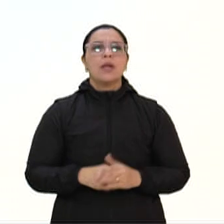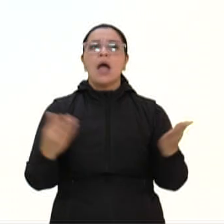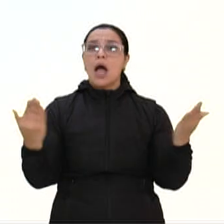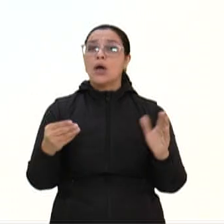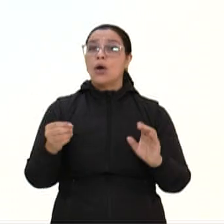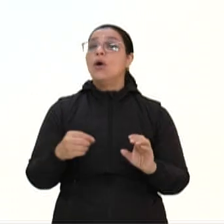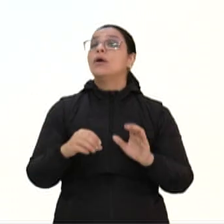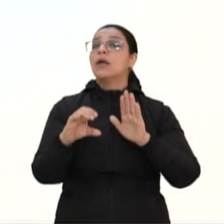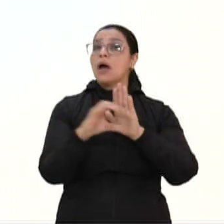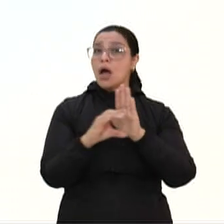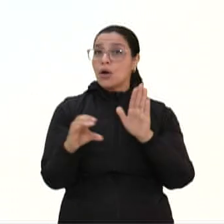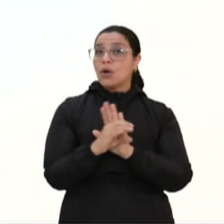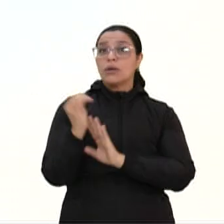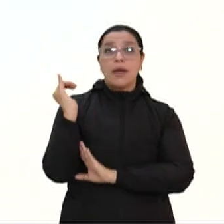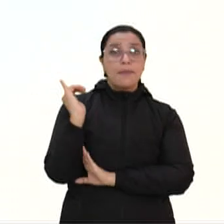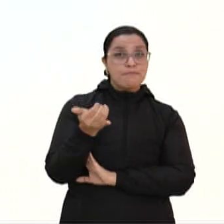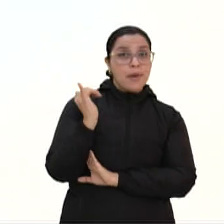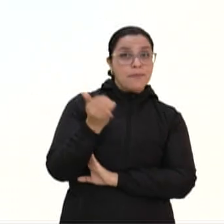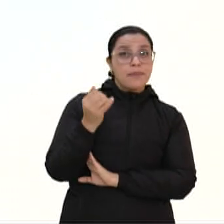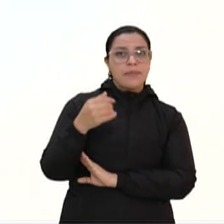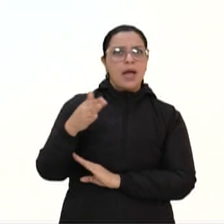A crônica narra